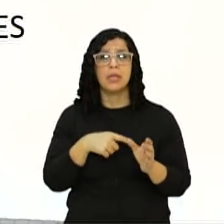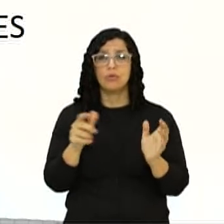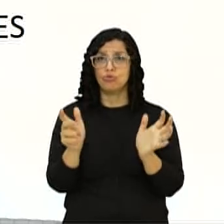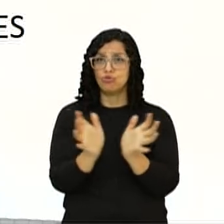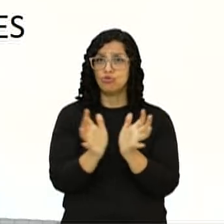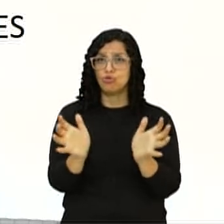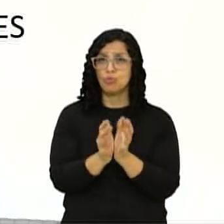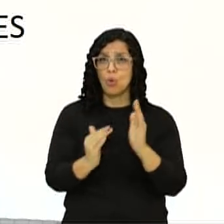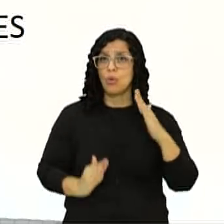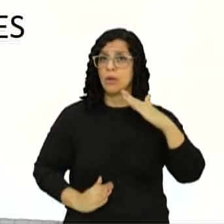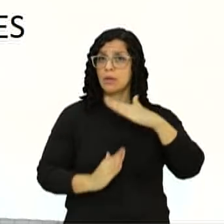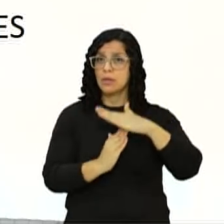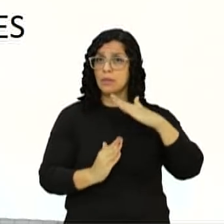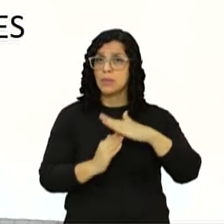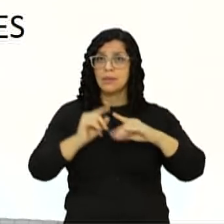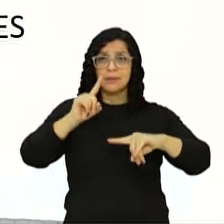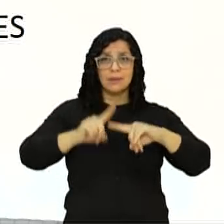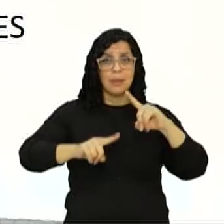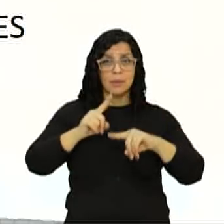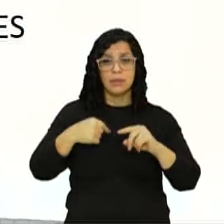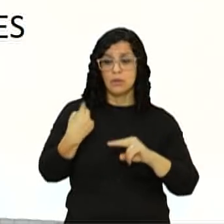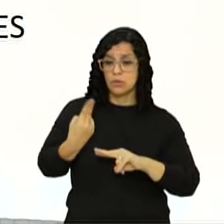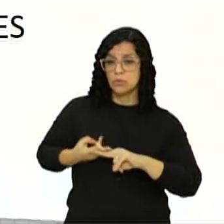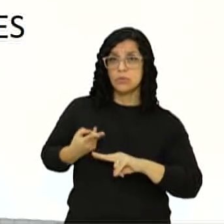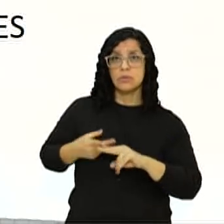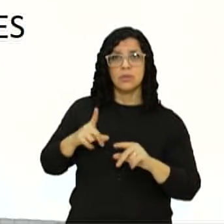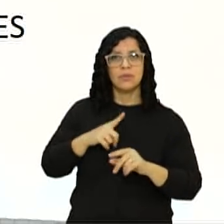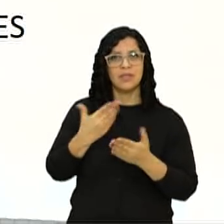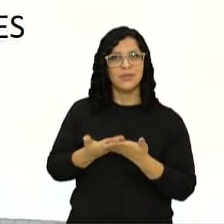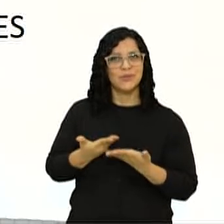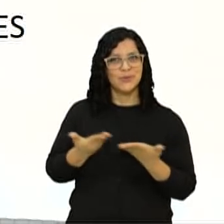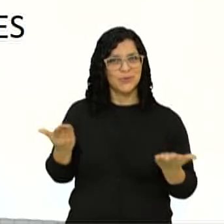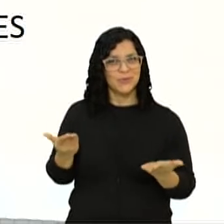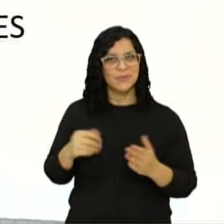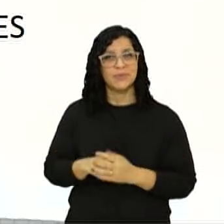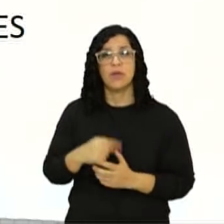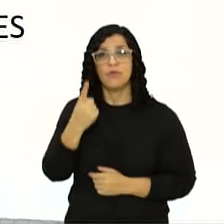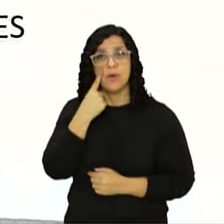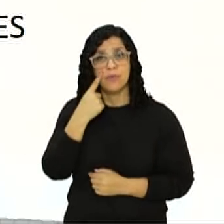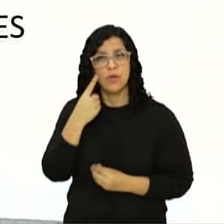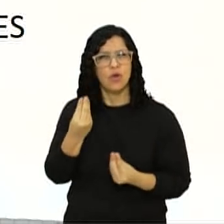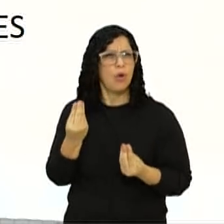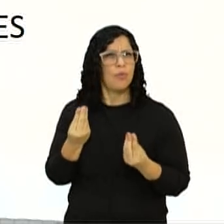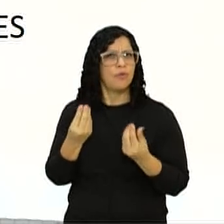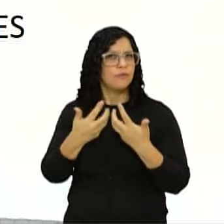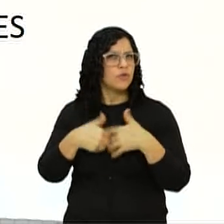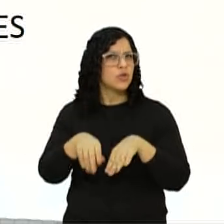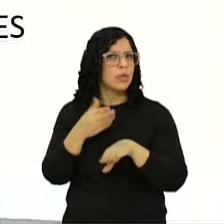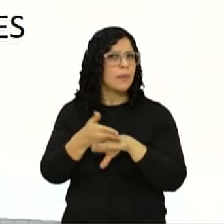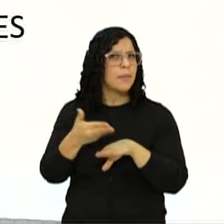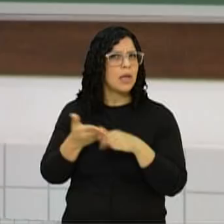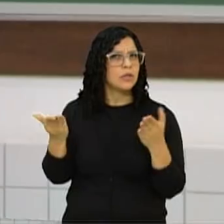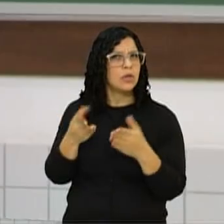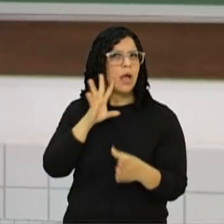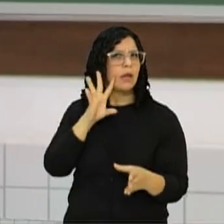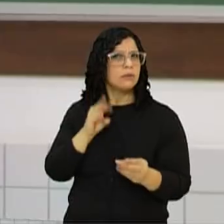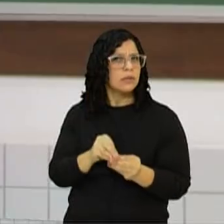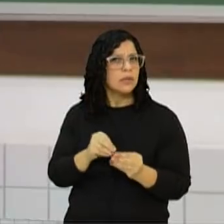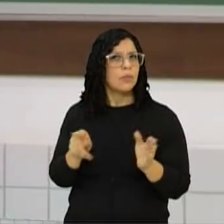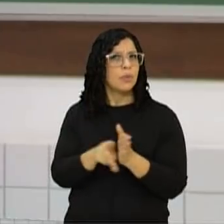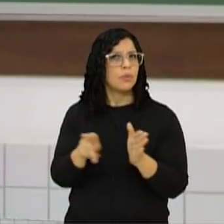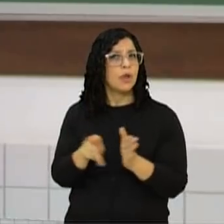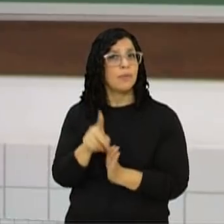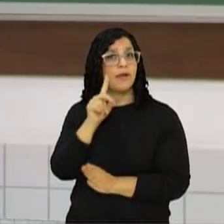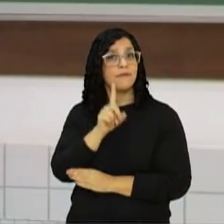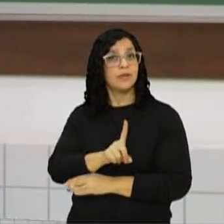porção limitada da matéria que nós estamos estudando. Vamos ver como fica isso na prática, entendendo?